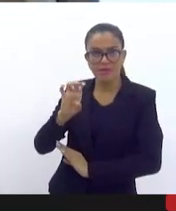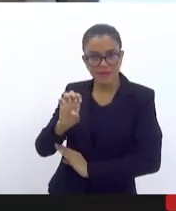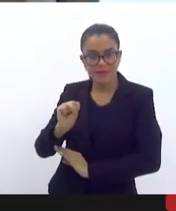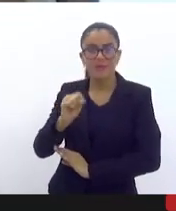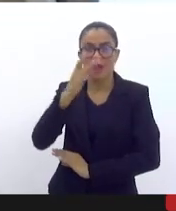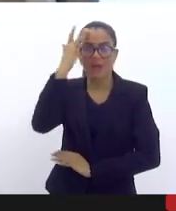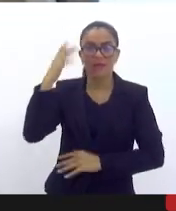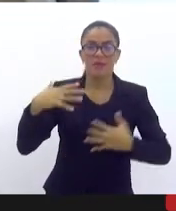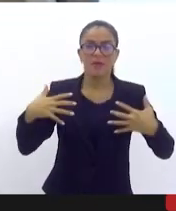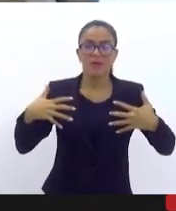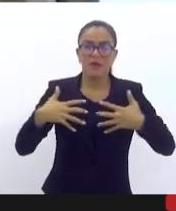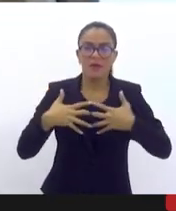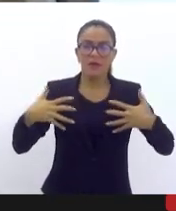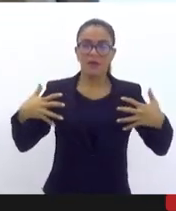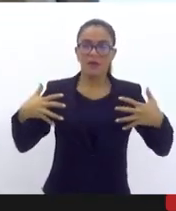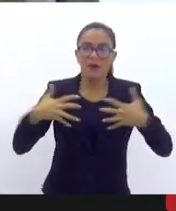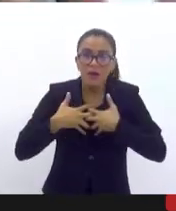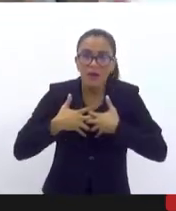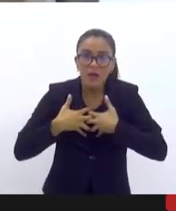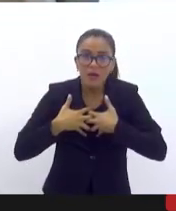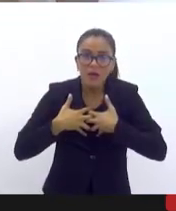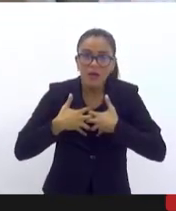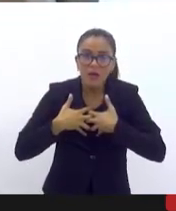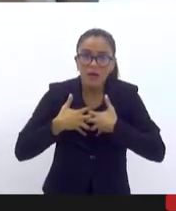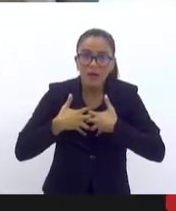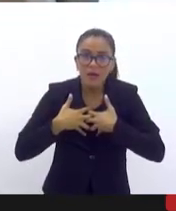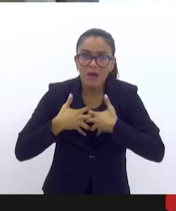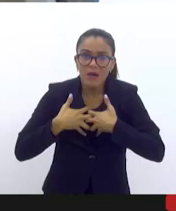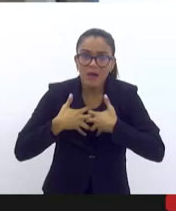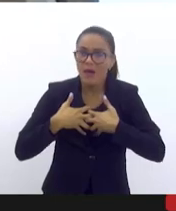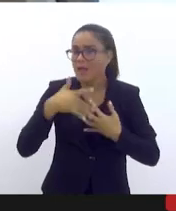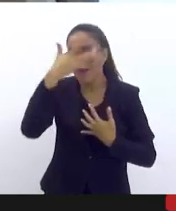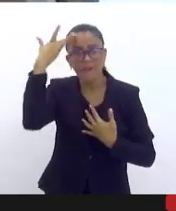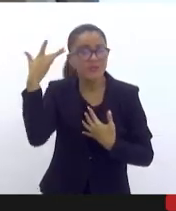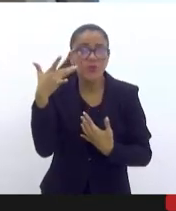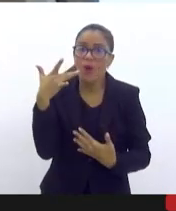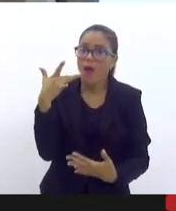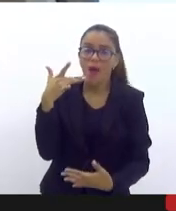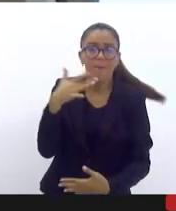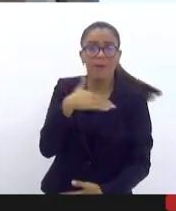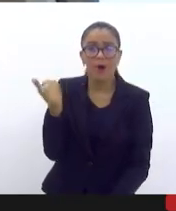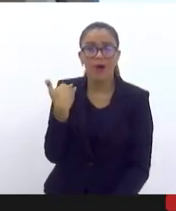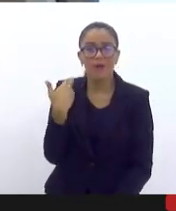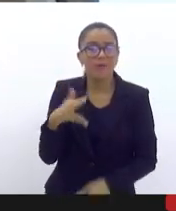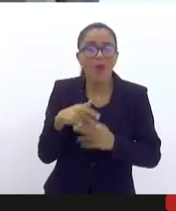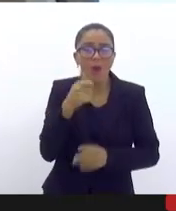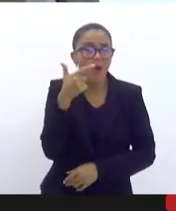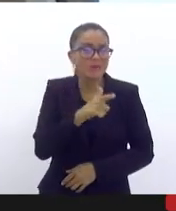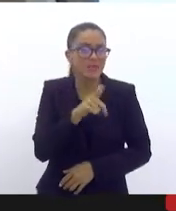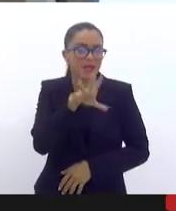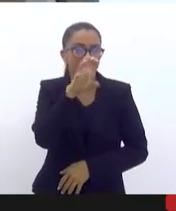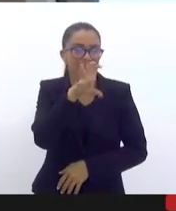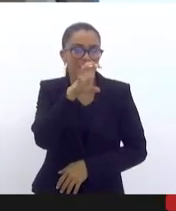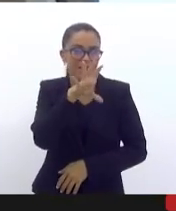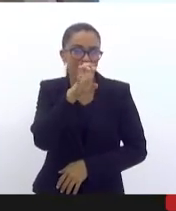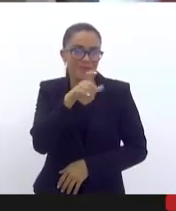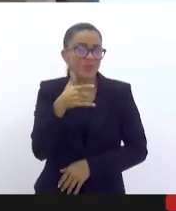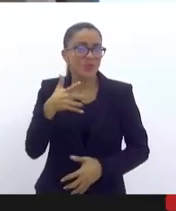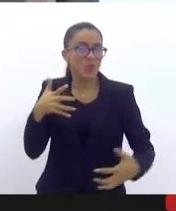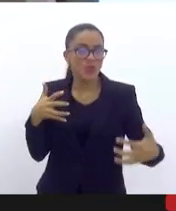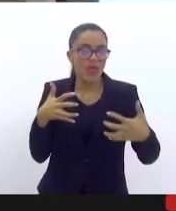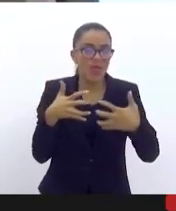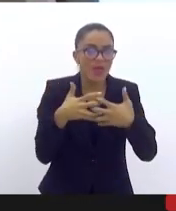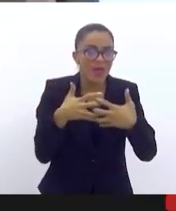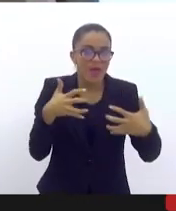respiratório é bloqueado e a pessoa morre por para de respirar e morre simples assim né não existem receptores